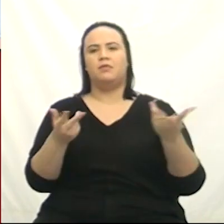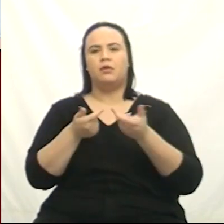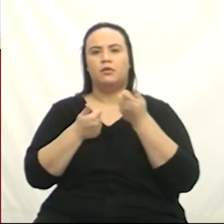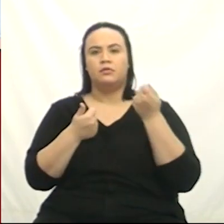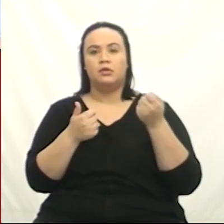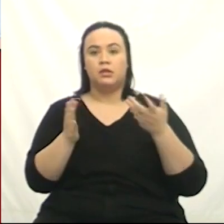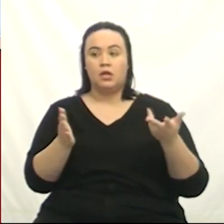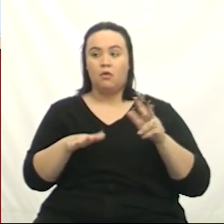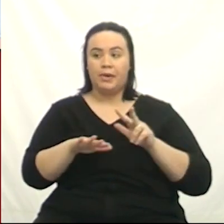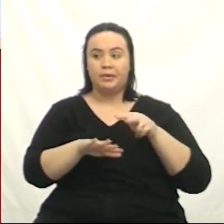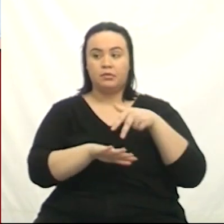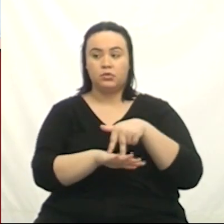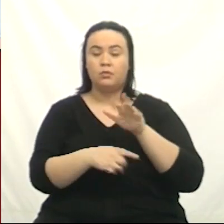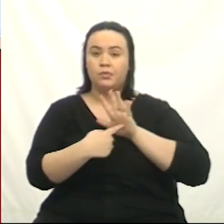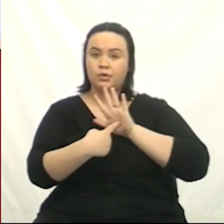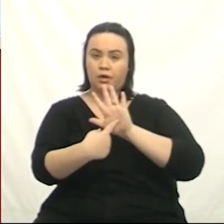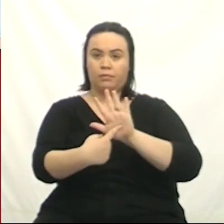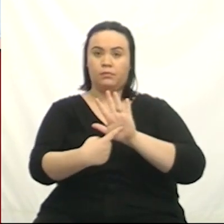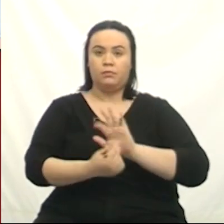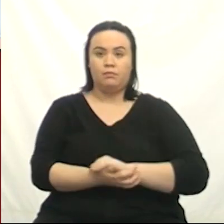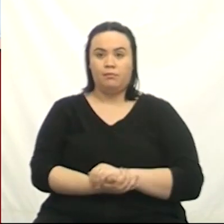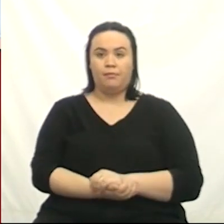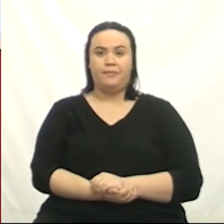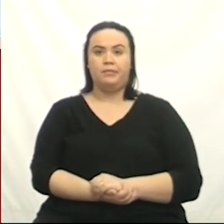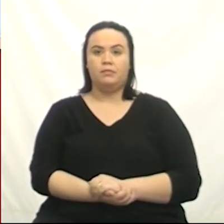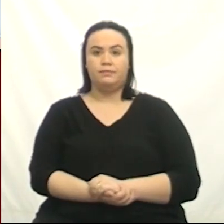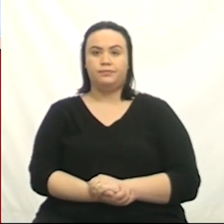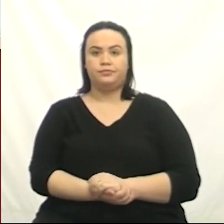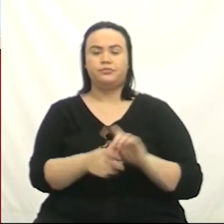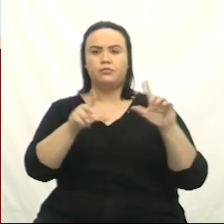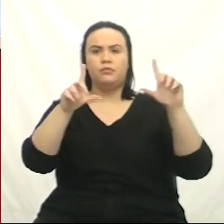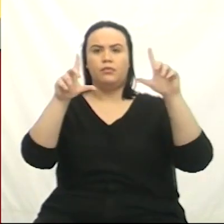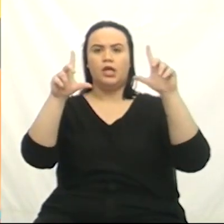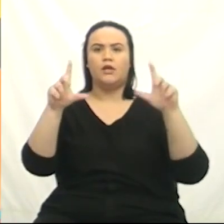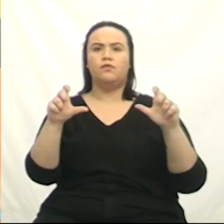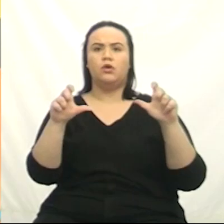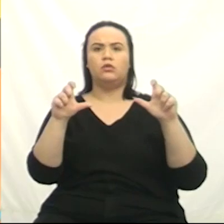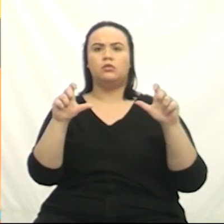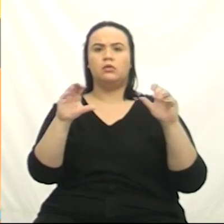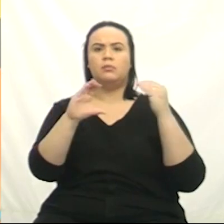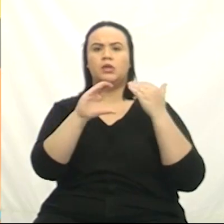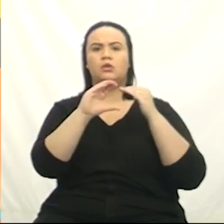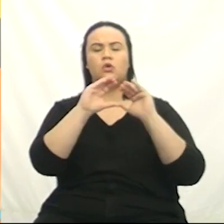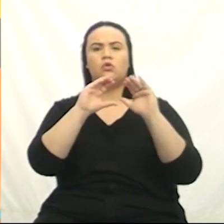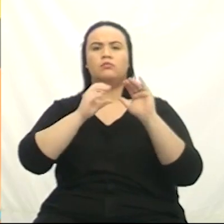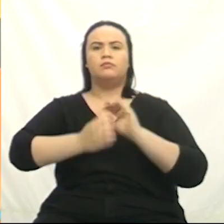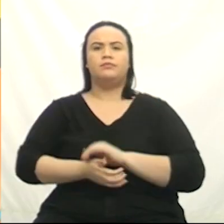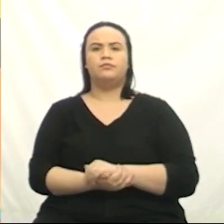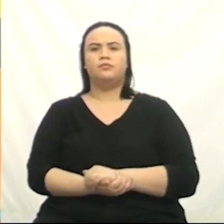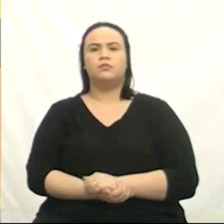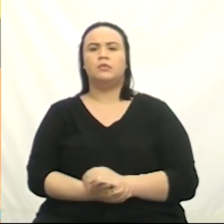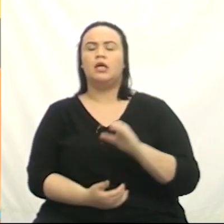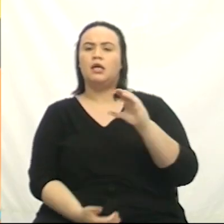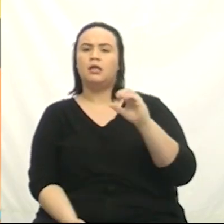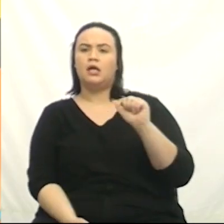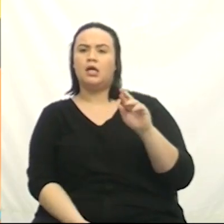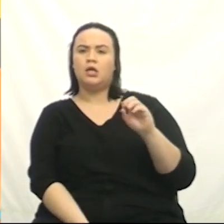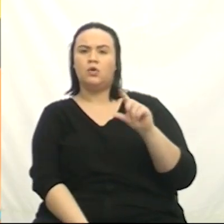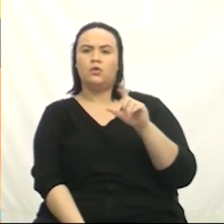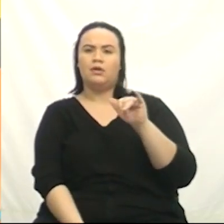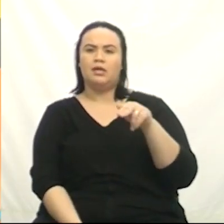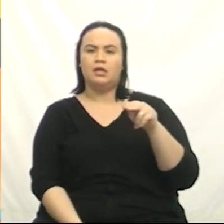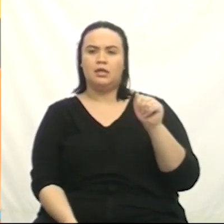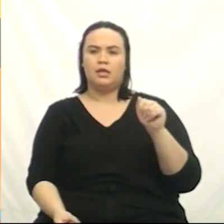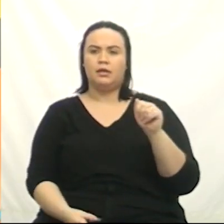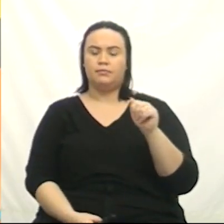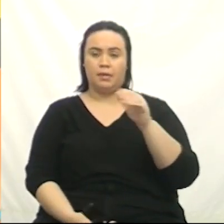Presidente, hoje eu venho só destacar, quero que coloque a foto que a equipe encaminhou para a TV, da Carolina de Vargas Pires,